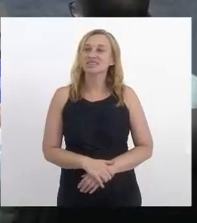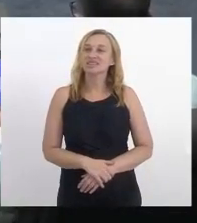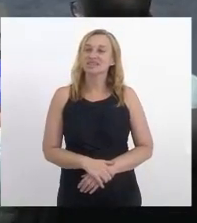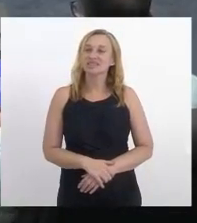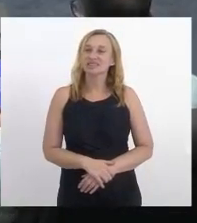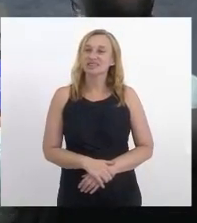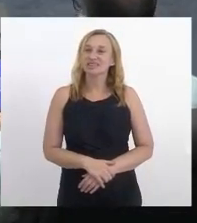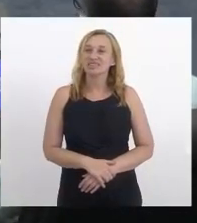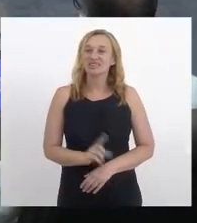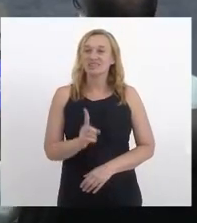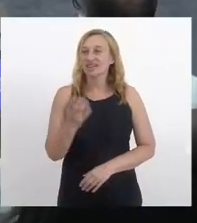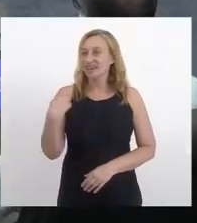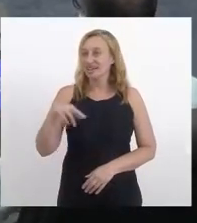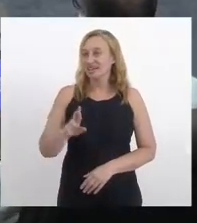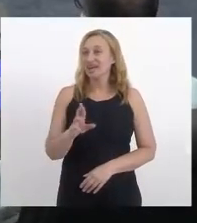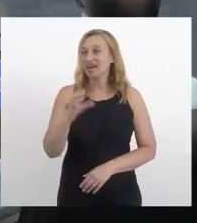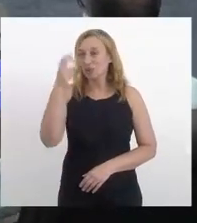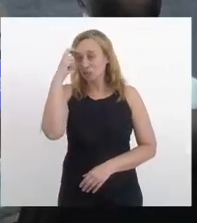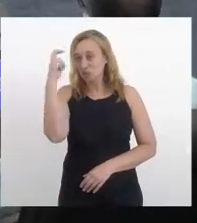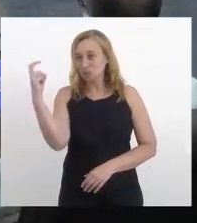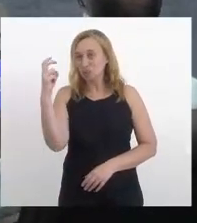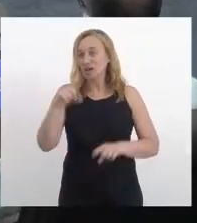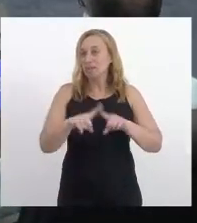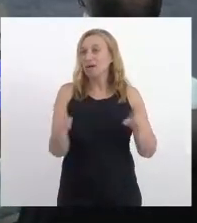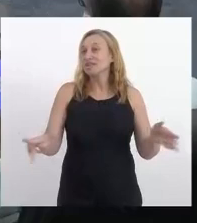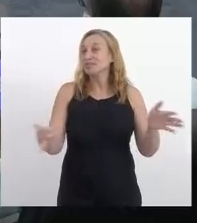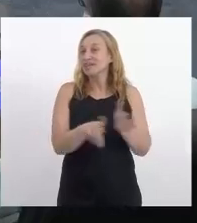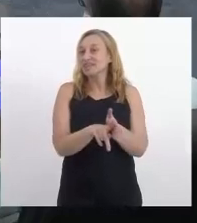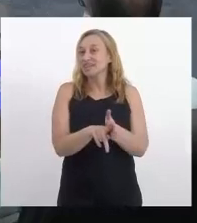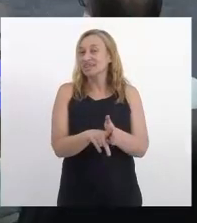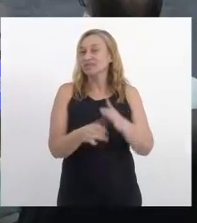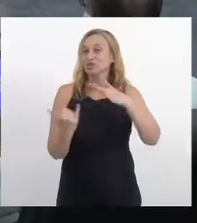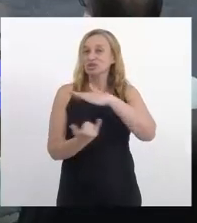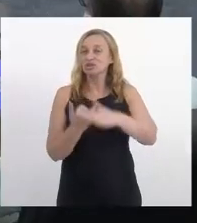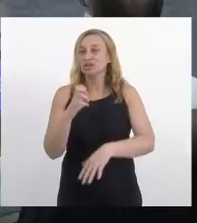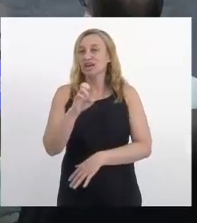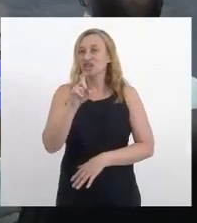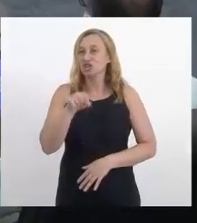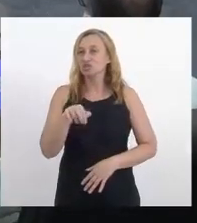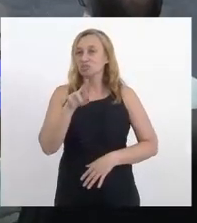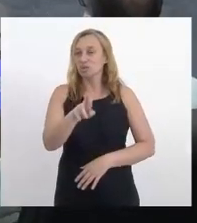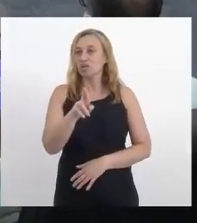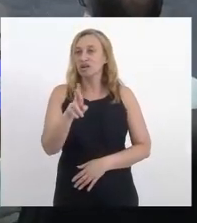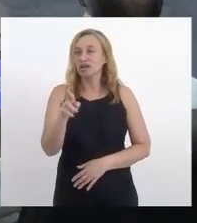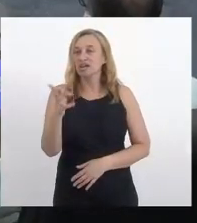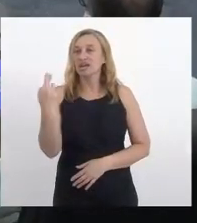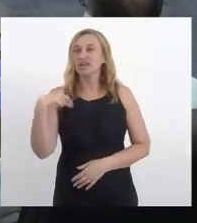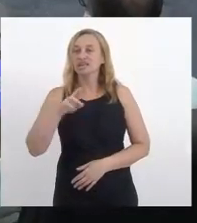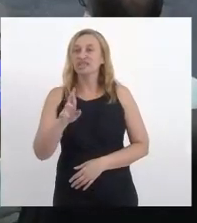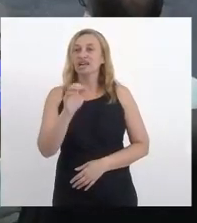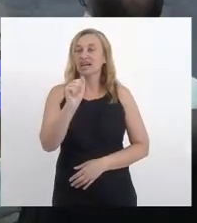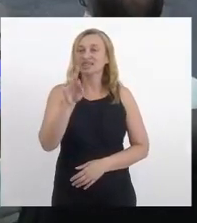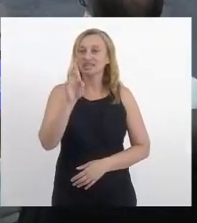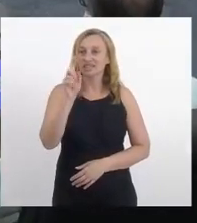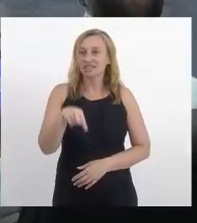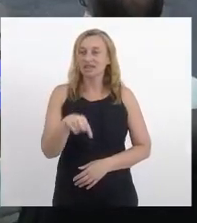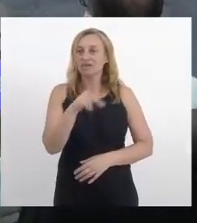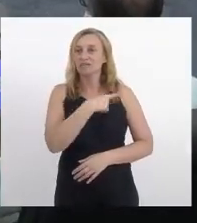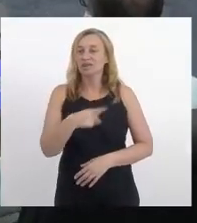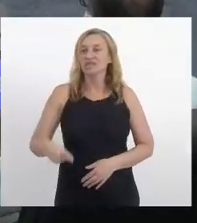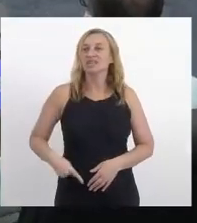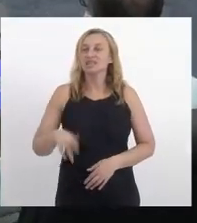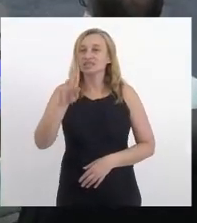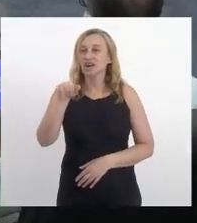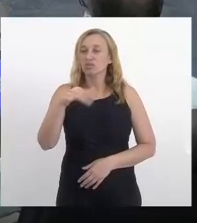Não é religião, é uma cultura, mas faz parte do Instituto Expo Religião. André Vassit, presidente da